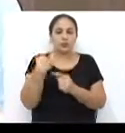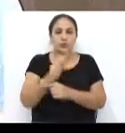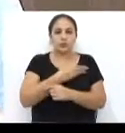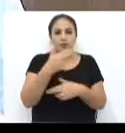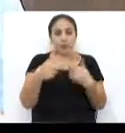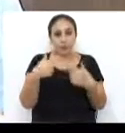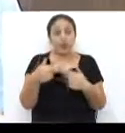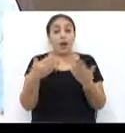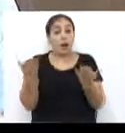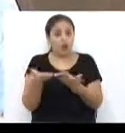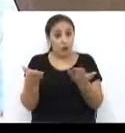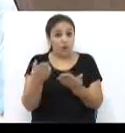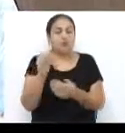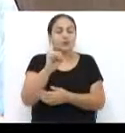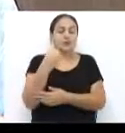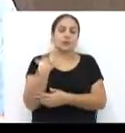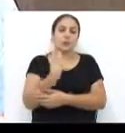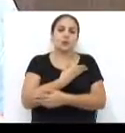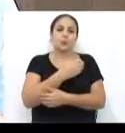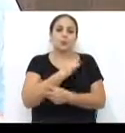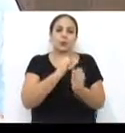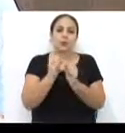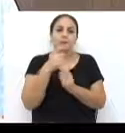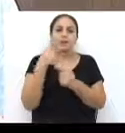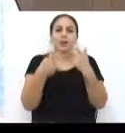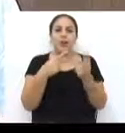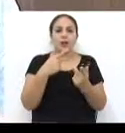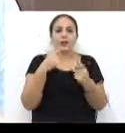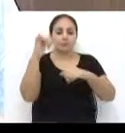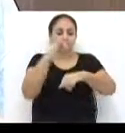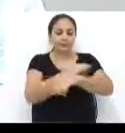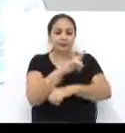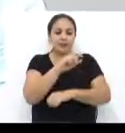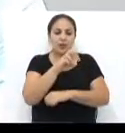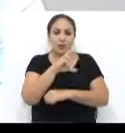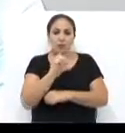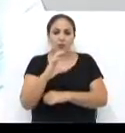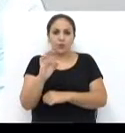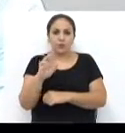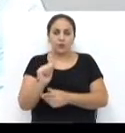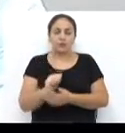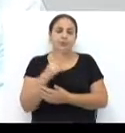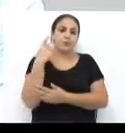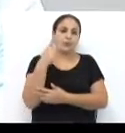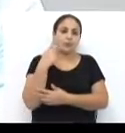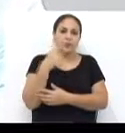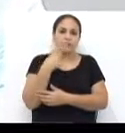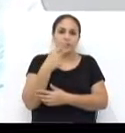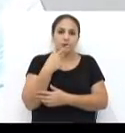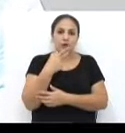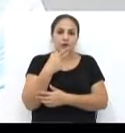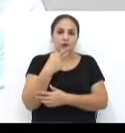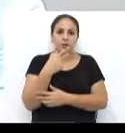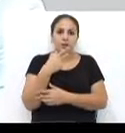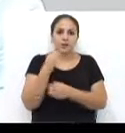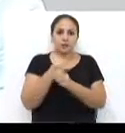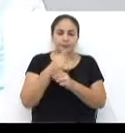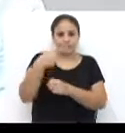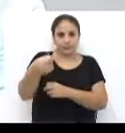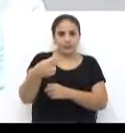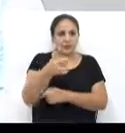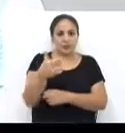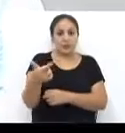nosso, agora sim, nós podemos chamar daqui uns dias, Aeroporto Lauro Cortes. O vereador também afirmou que para o próximo ano ainda